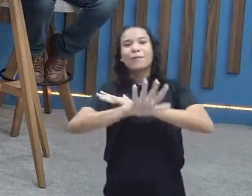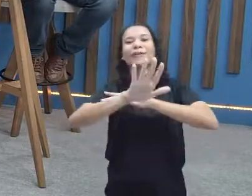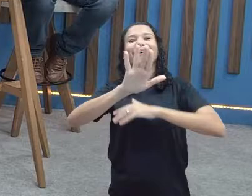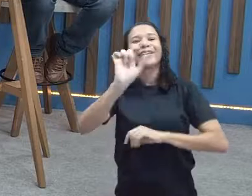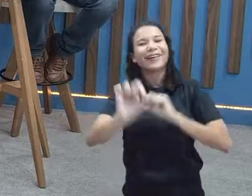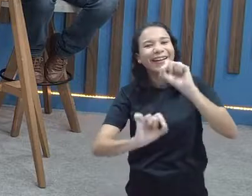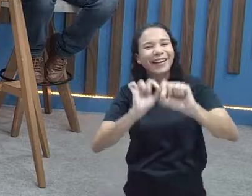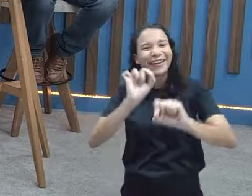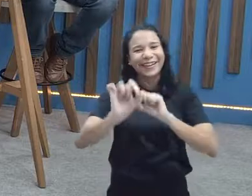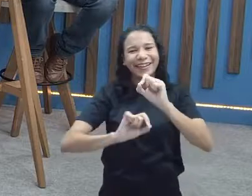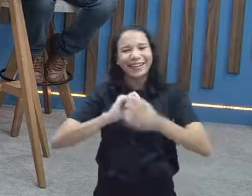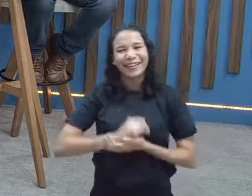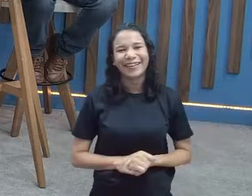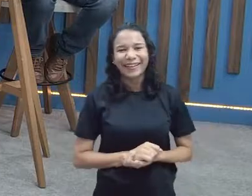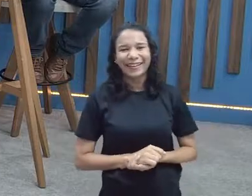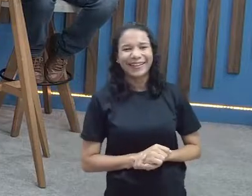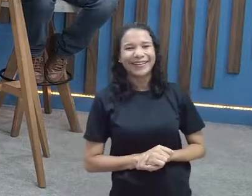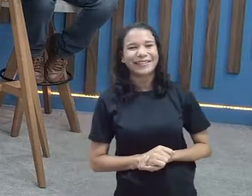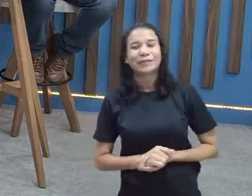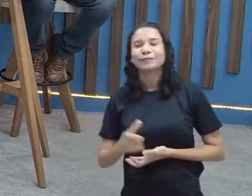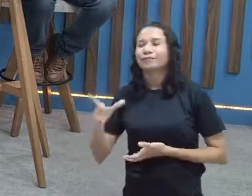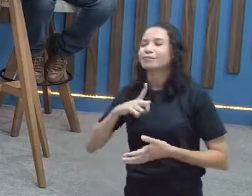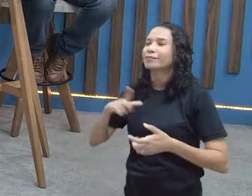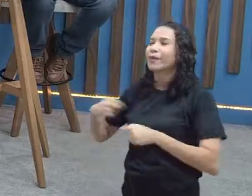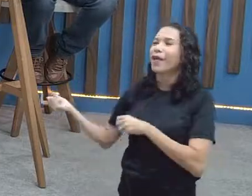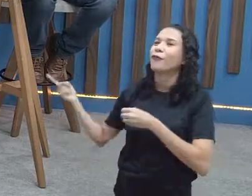pé. Eita,